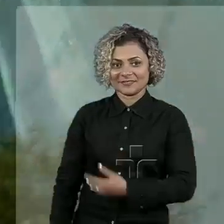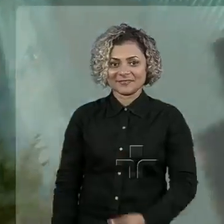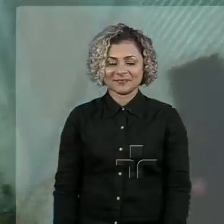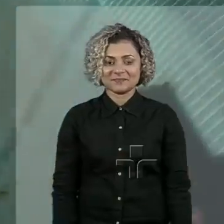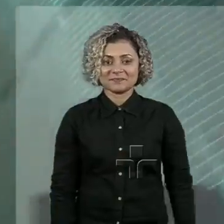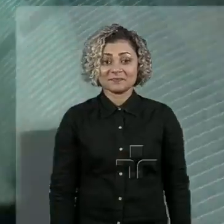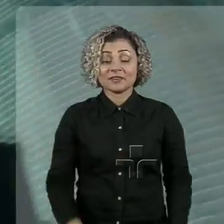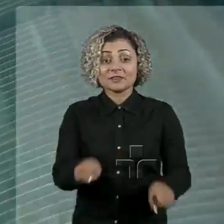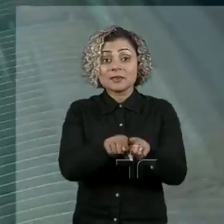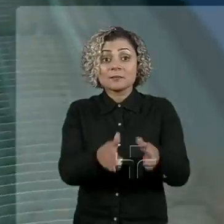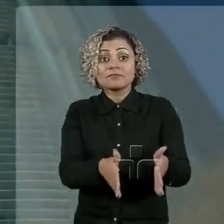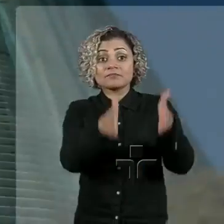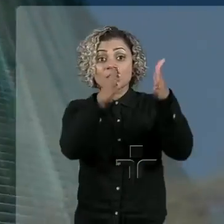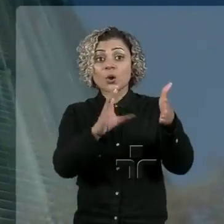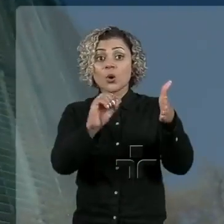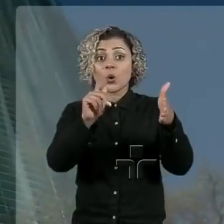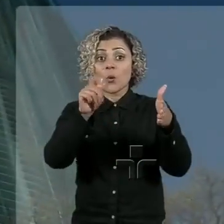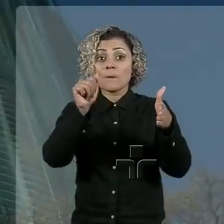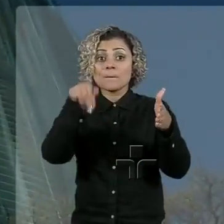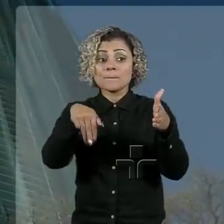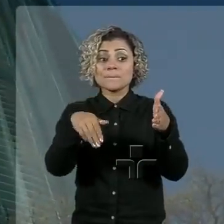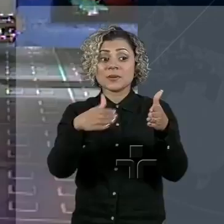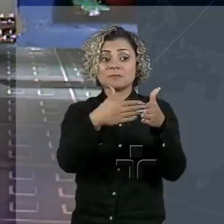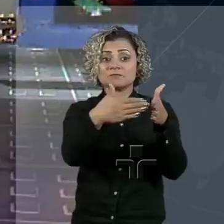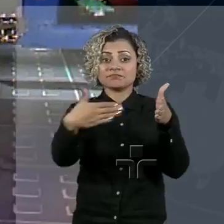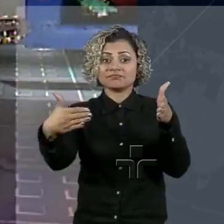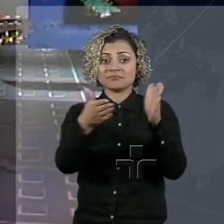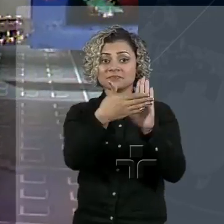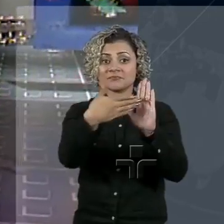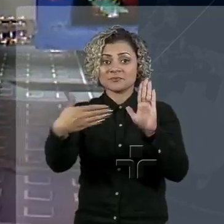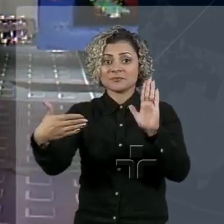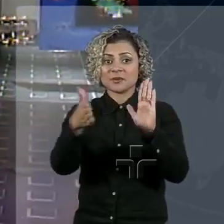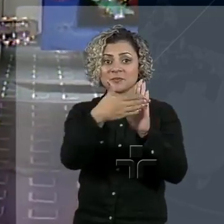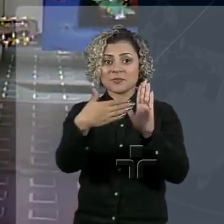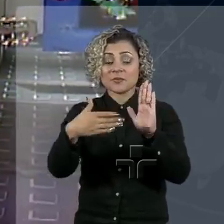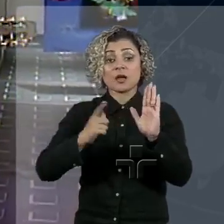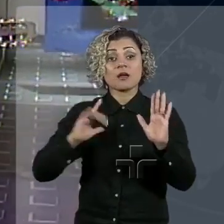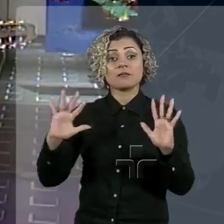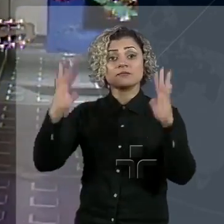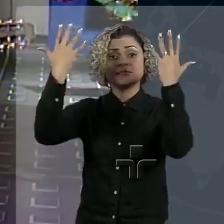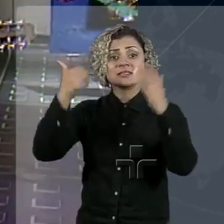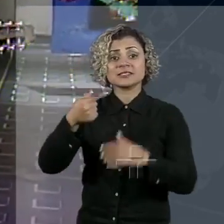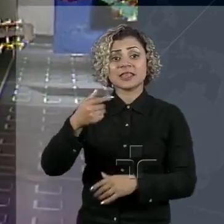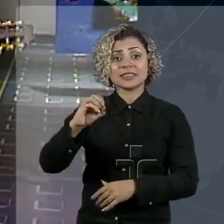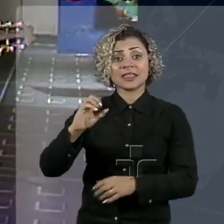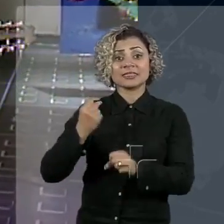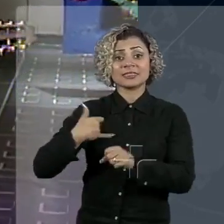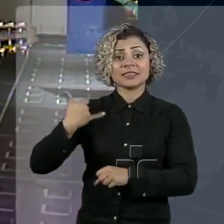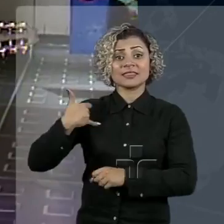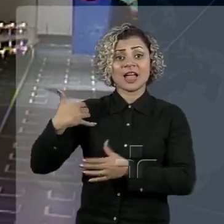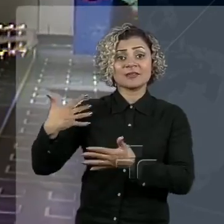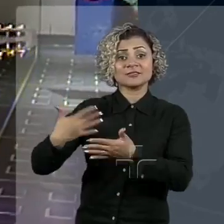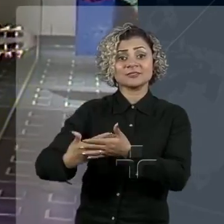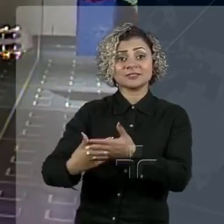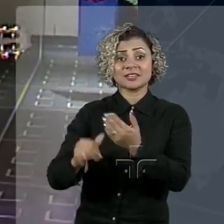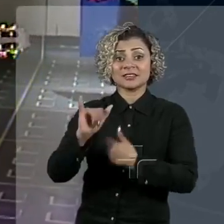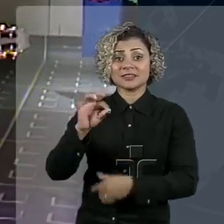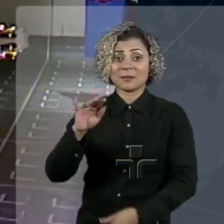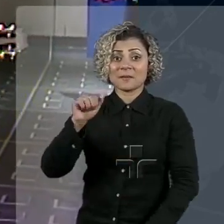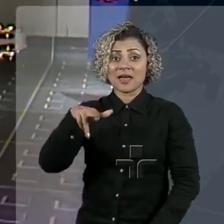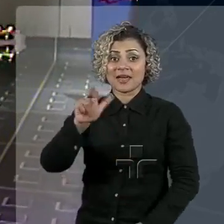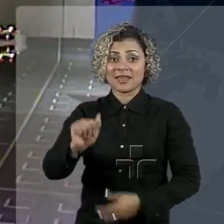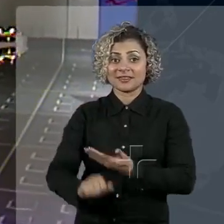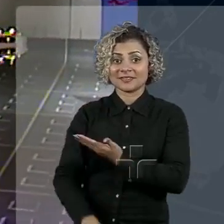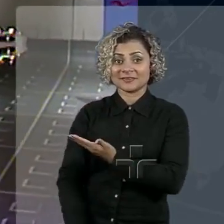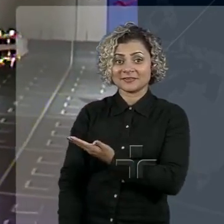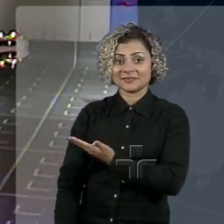No edifício Copan, vários artistas homenageiam os 70 anos de Tamar Assunção. Uma